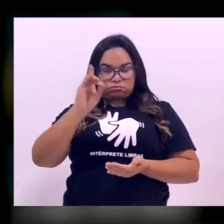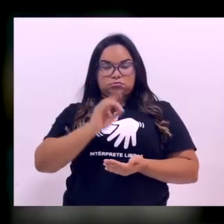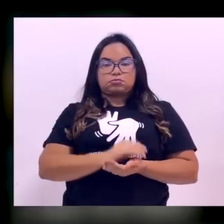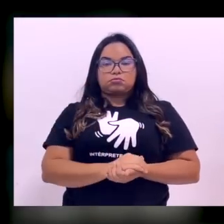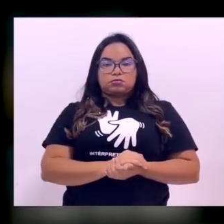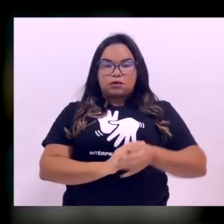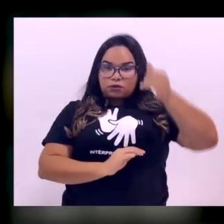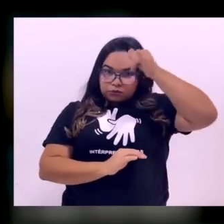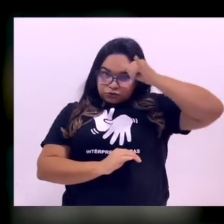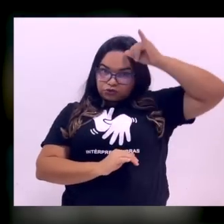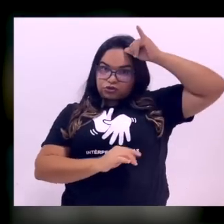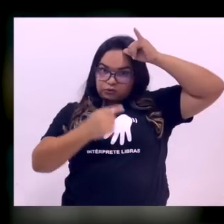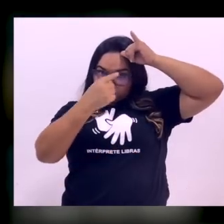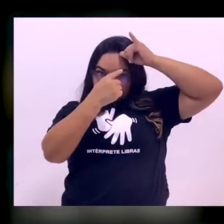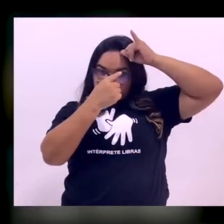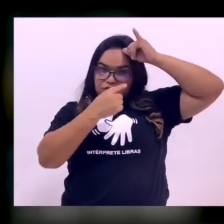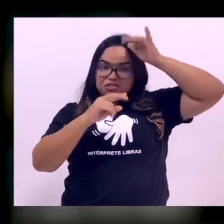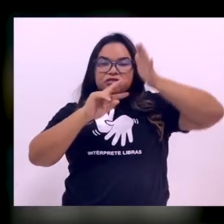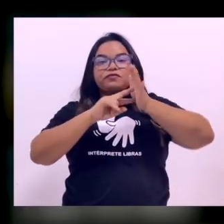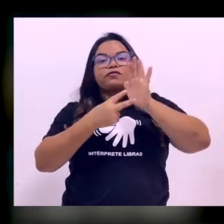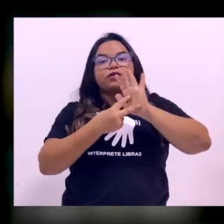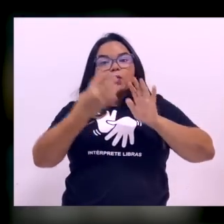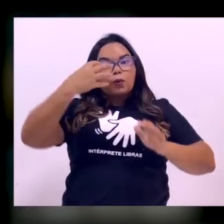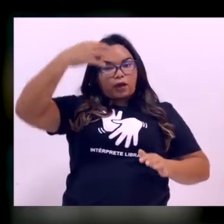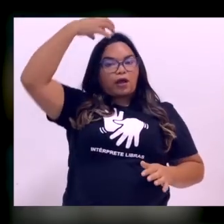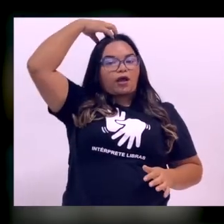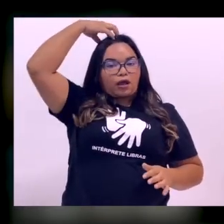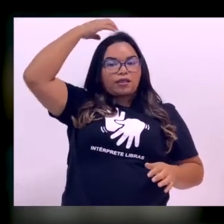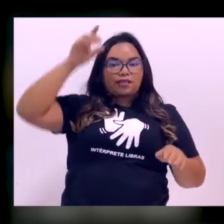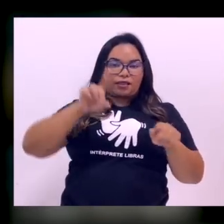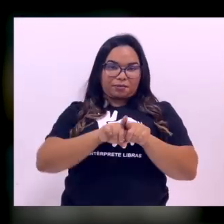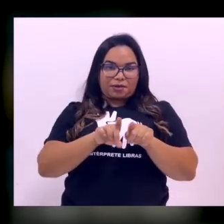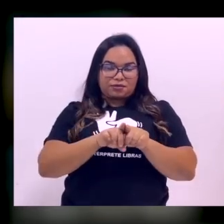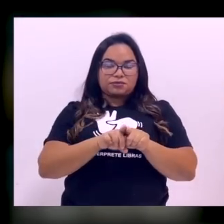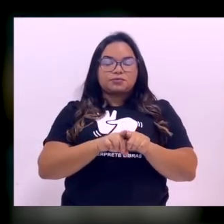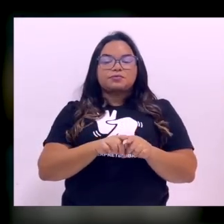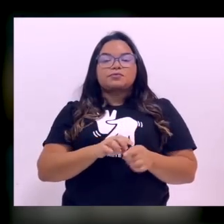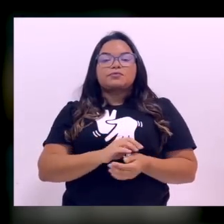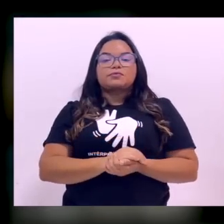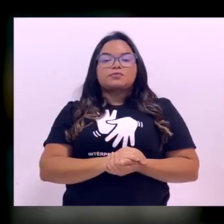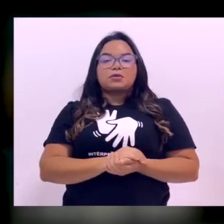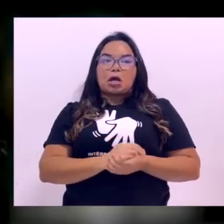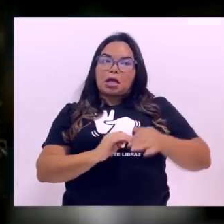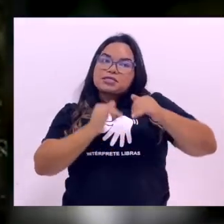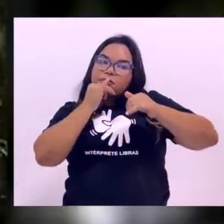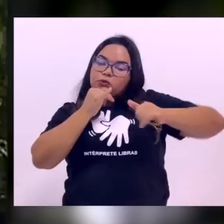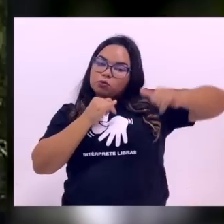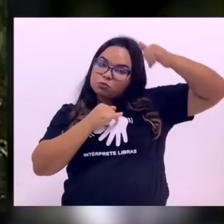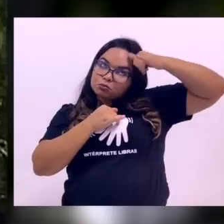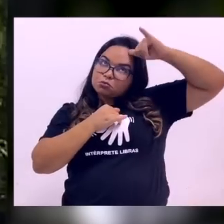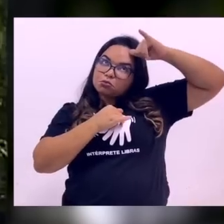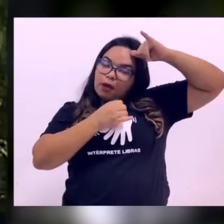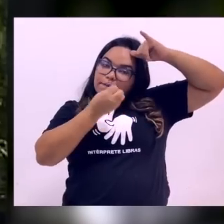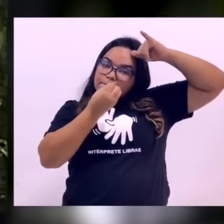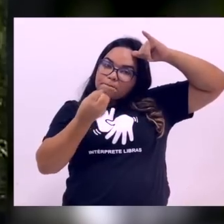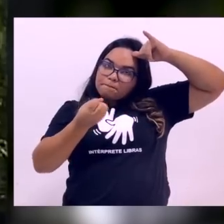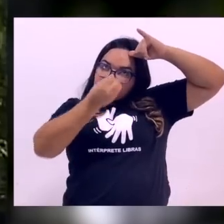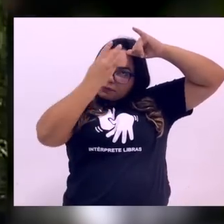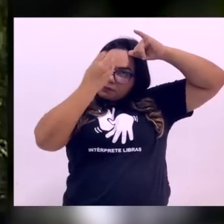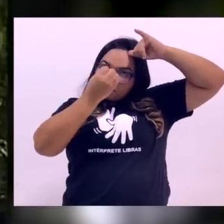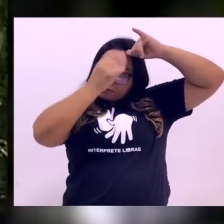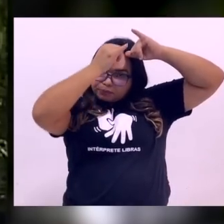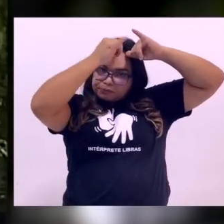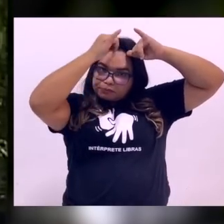significado da Bíblia. Um chifre na Bíblia também representa um rei ou um reino, assim que de um reino